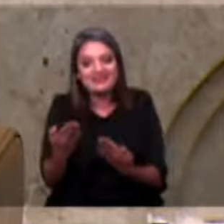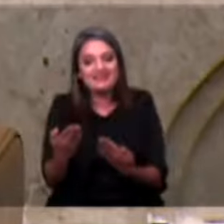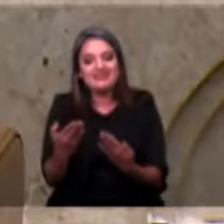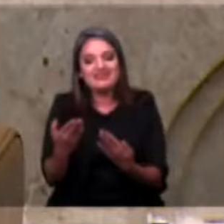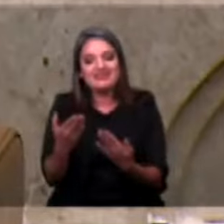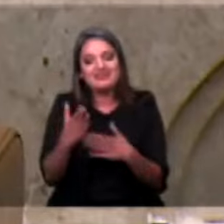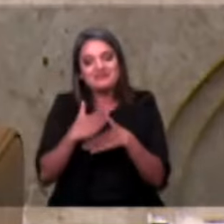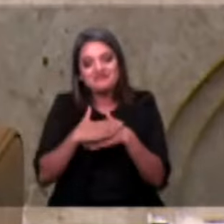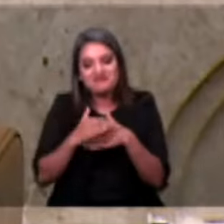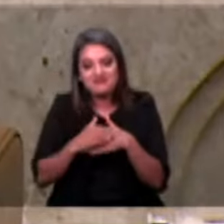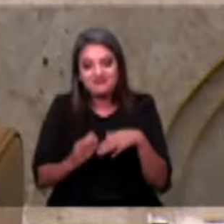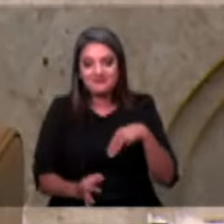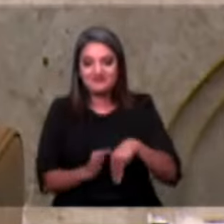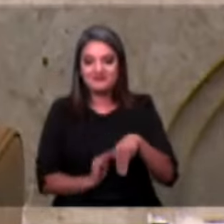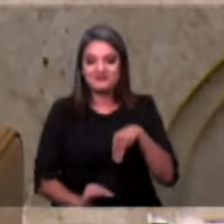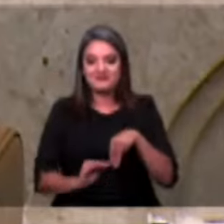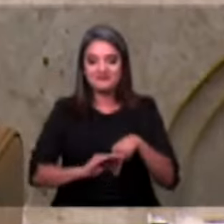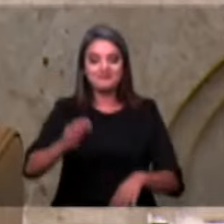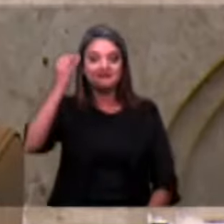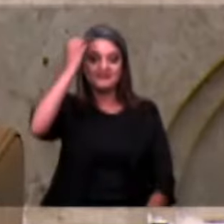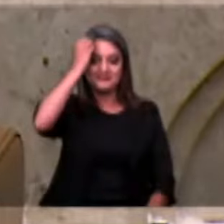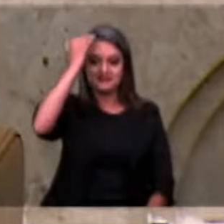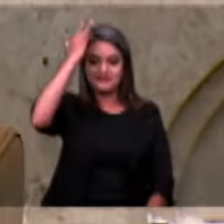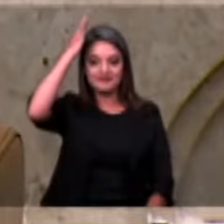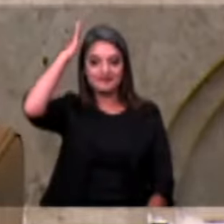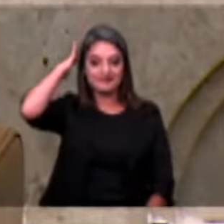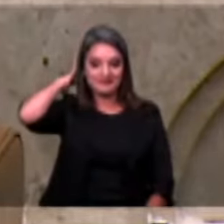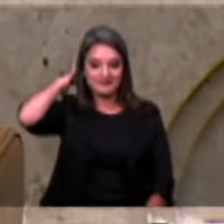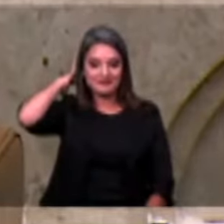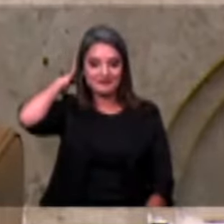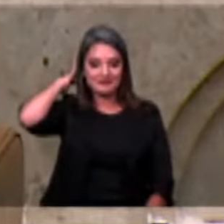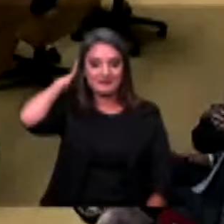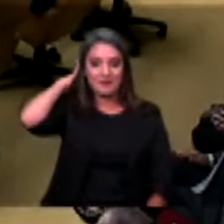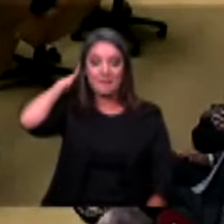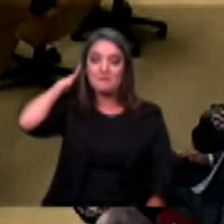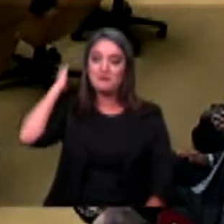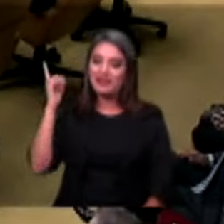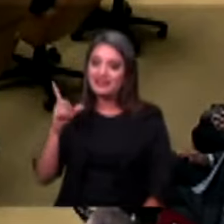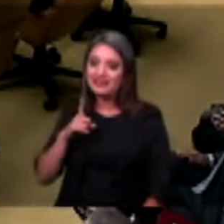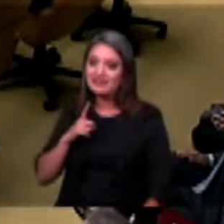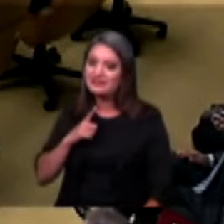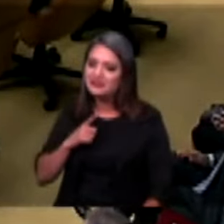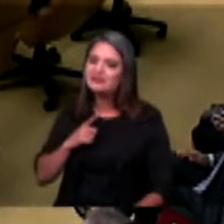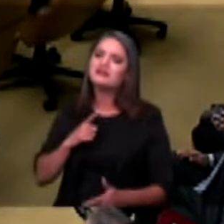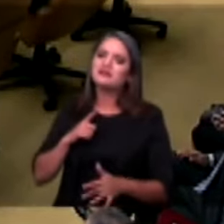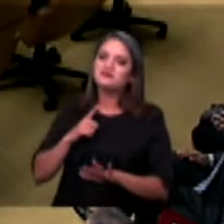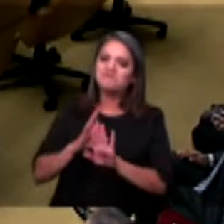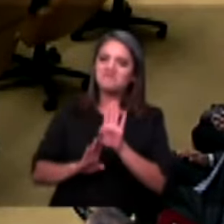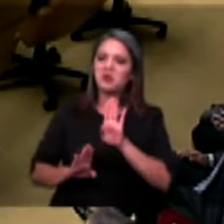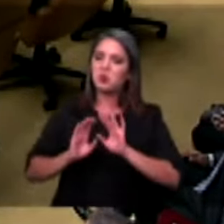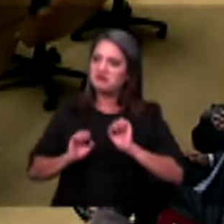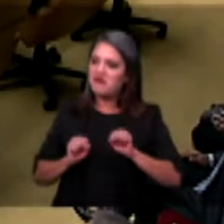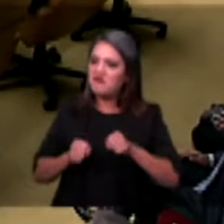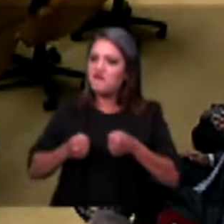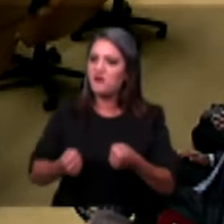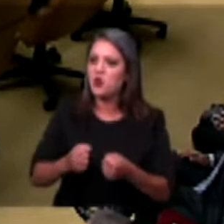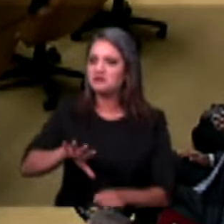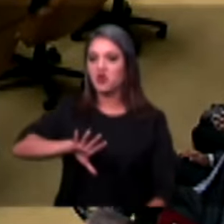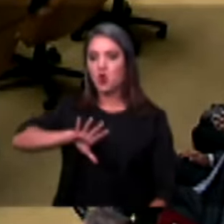ao querido ministro Luiz Fux, que com tanto denodo e altivez defendeu esta